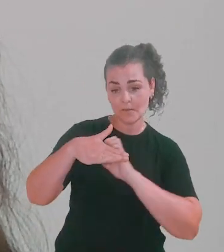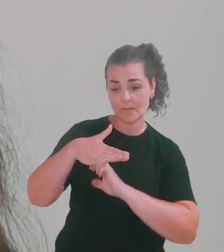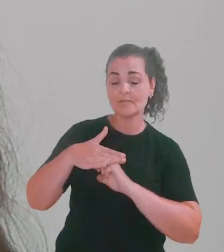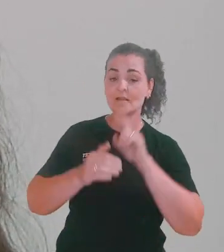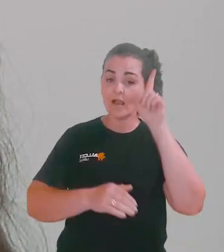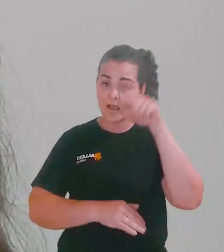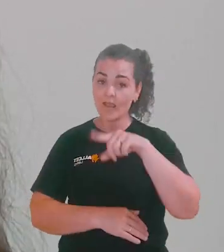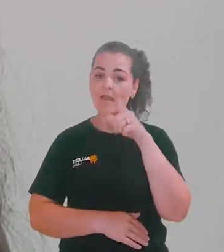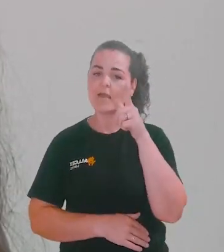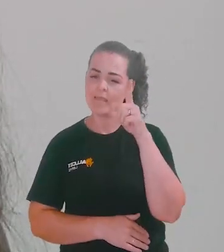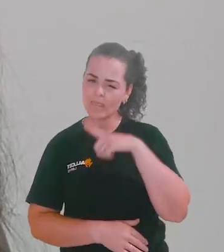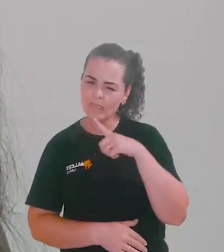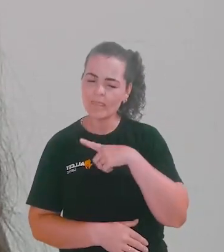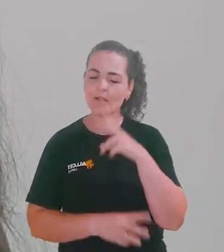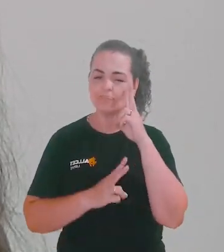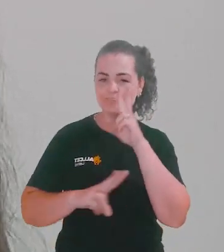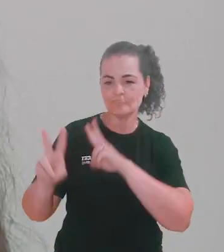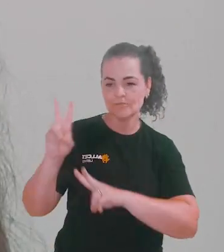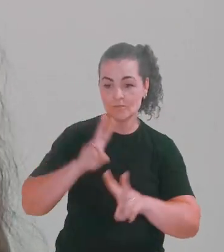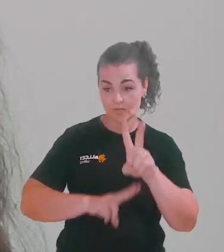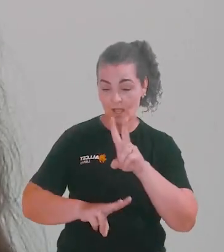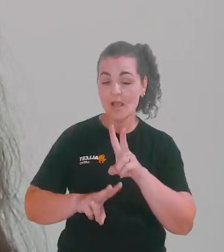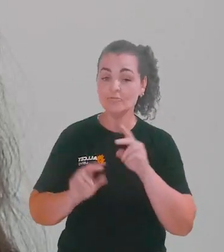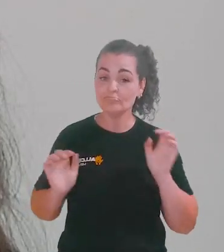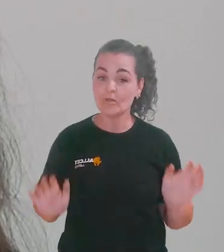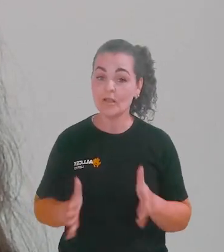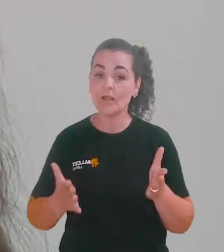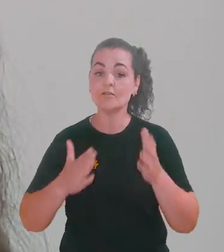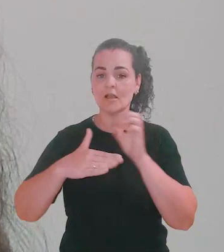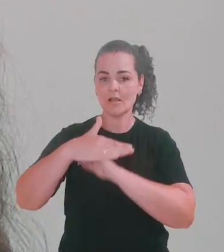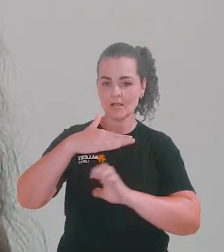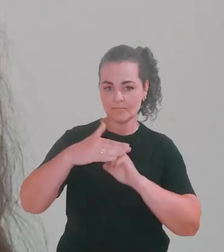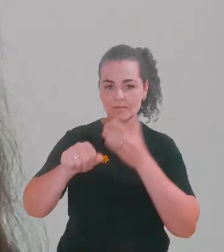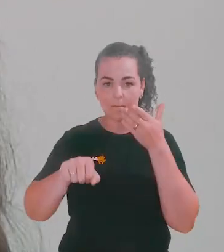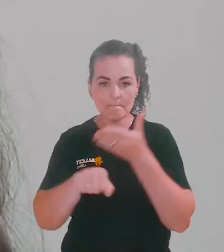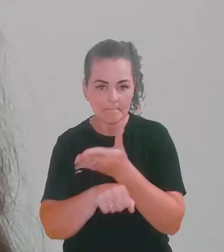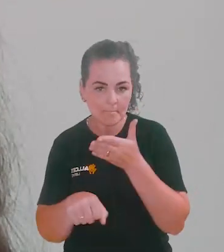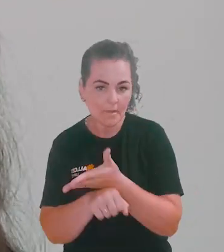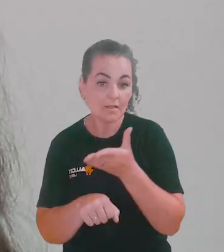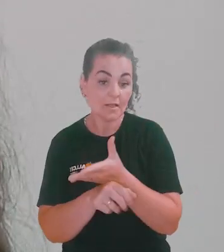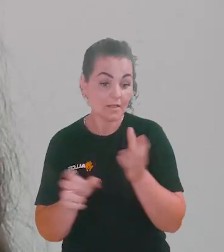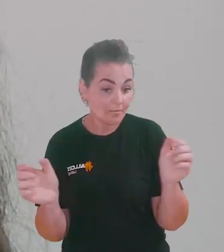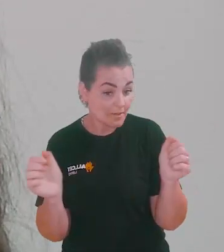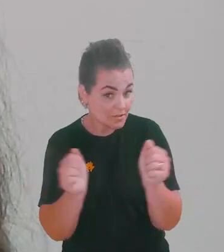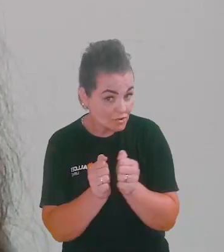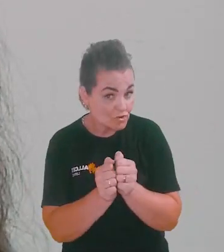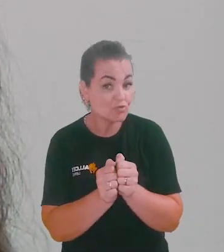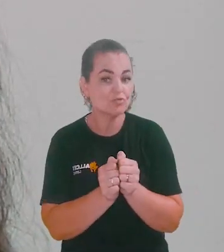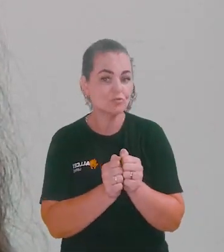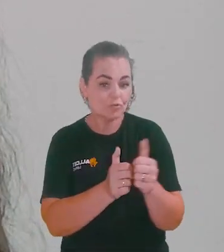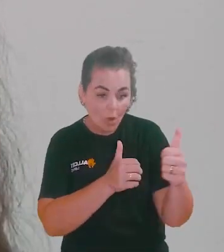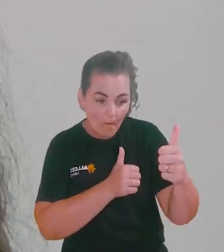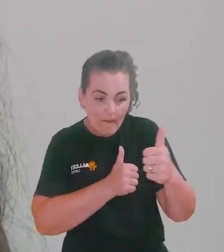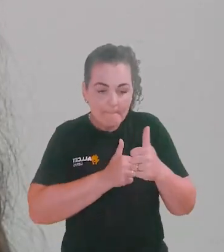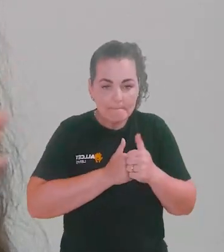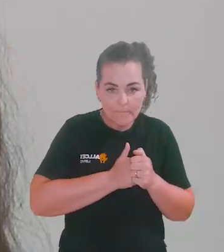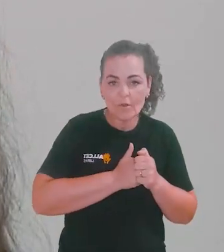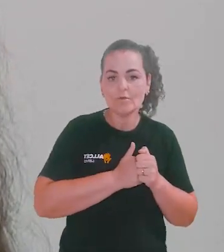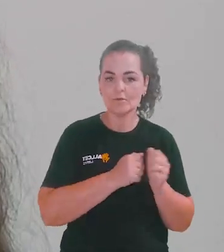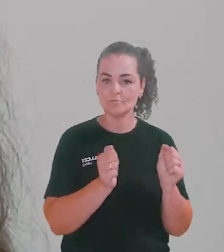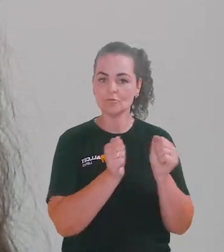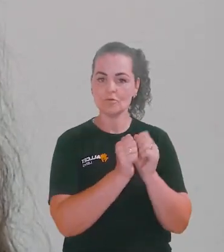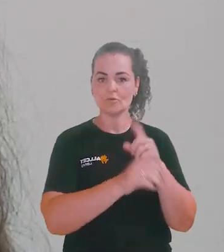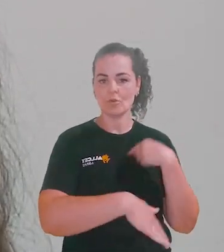empresas, Então é ganhar essa visibilidade, engajar as empresas a participarem, trazer cada vez mais elas para o nosso meio,